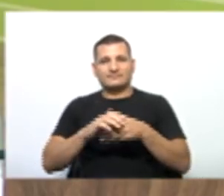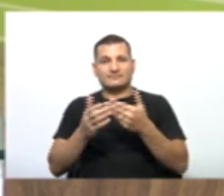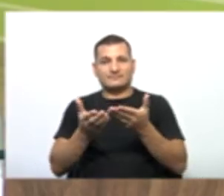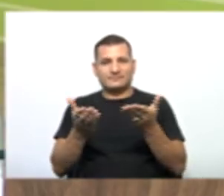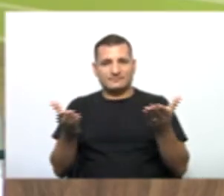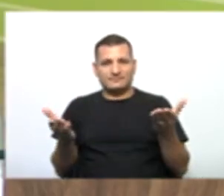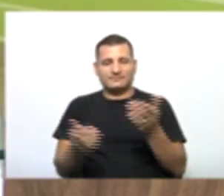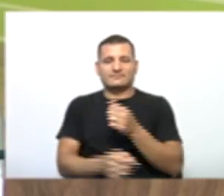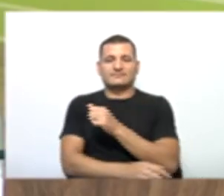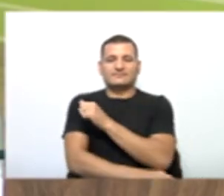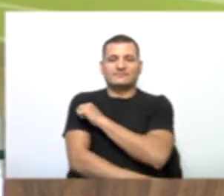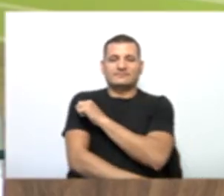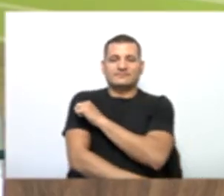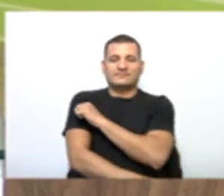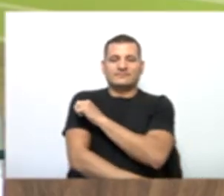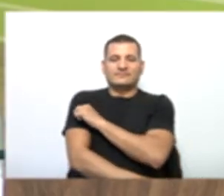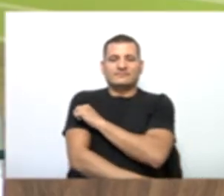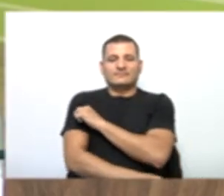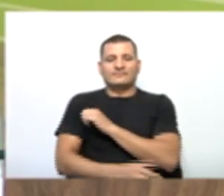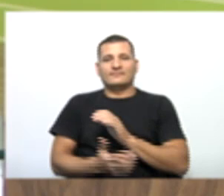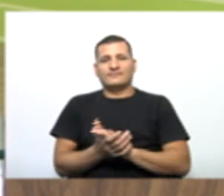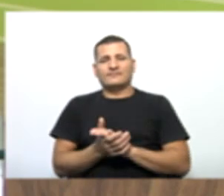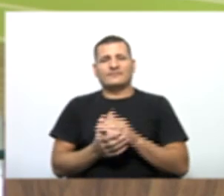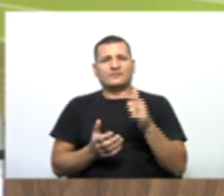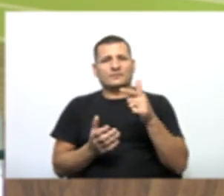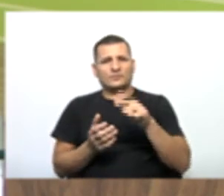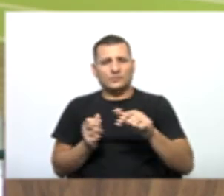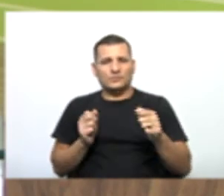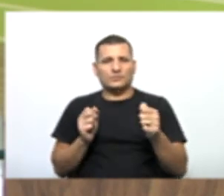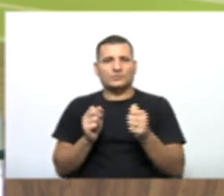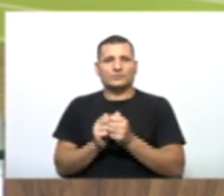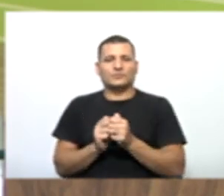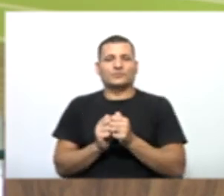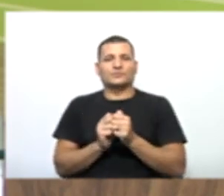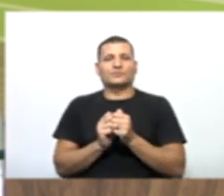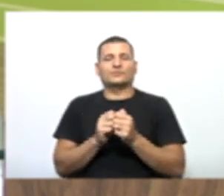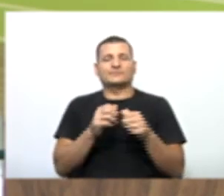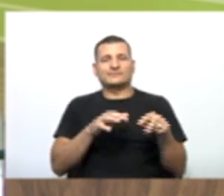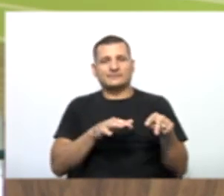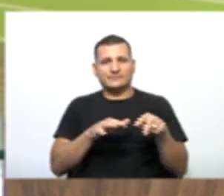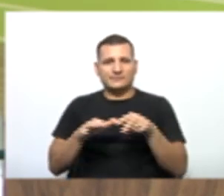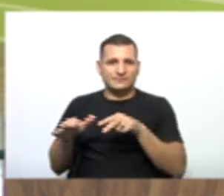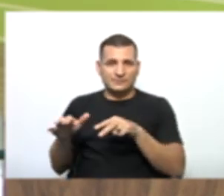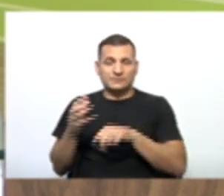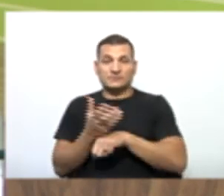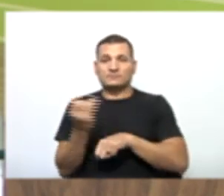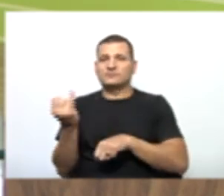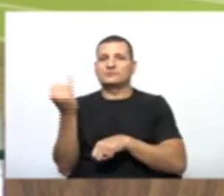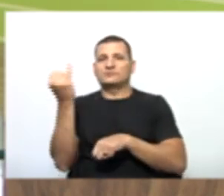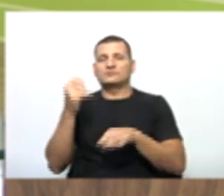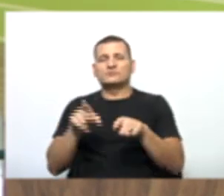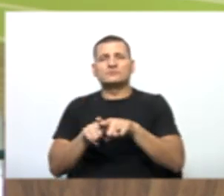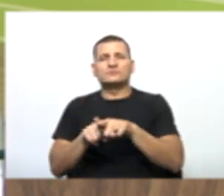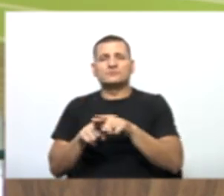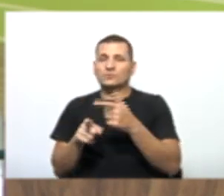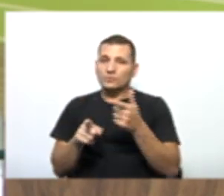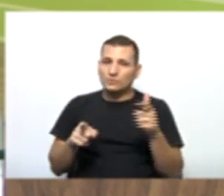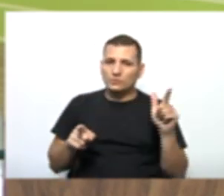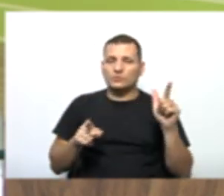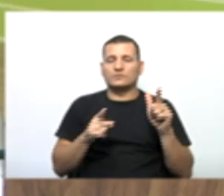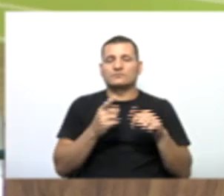mais uma vez, mais uma semana juntos aqui nessa caminhada, nessa disciplina tão importante quanto as outras que vocês já tiveram, né?